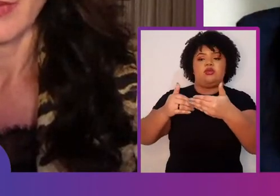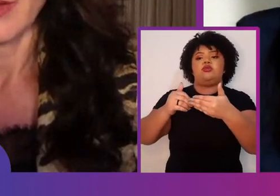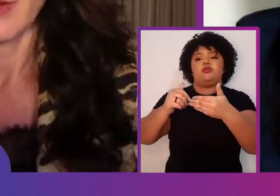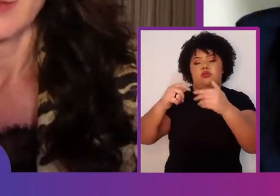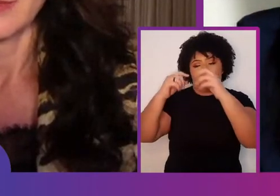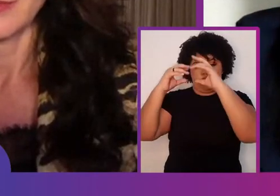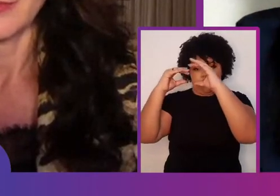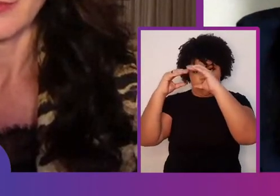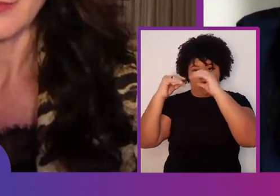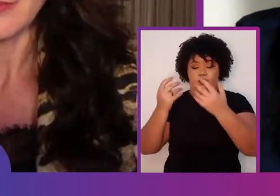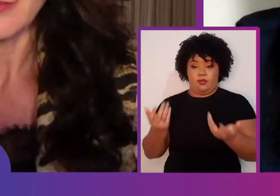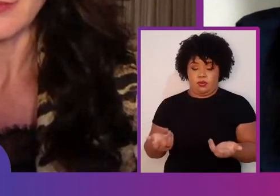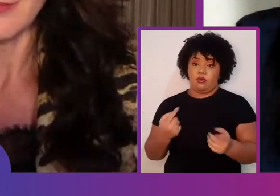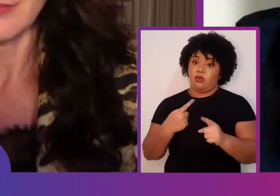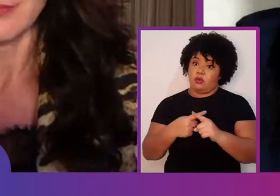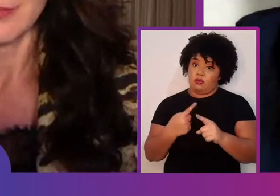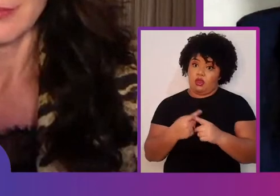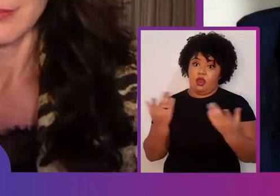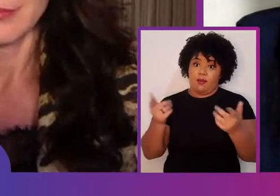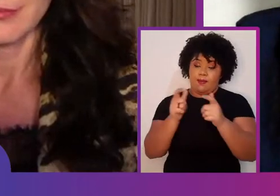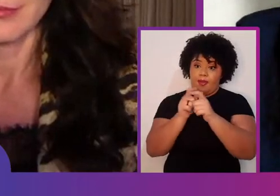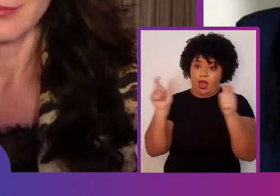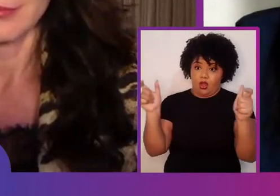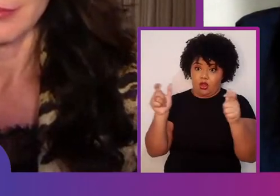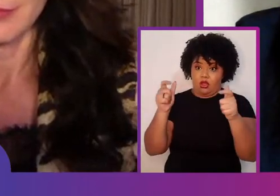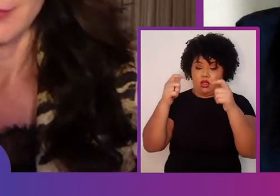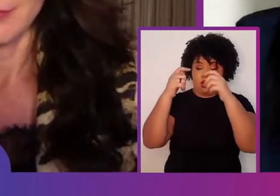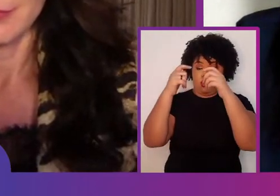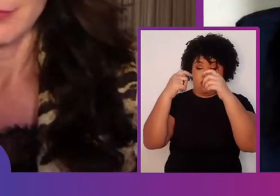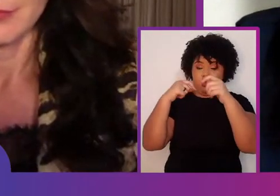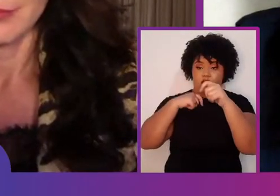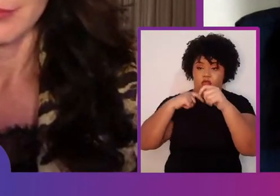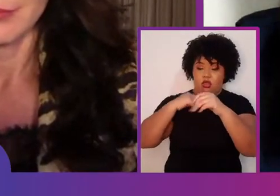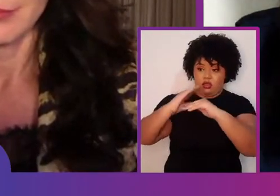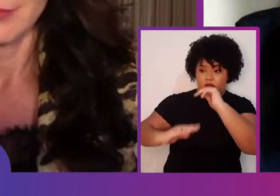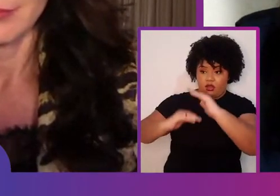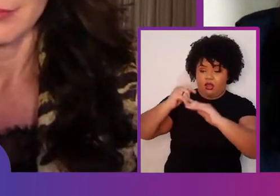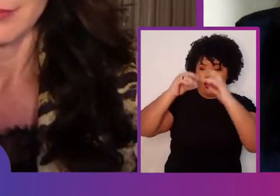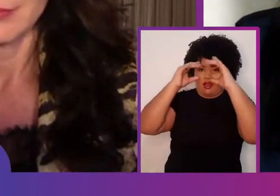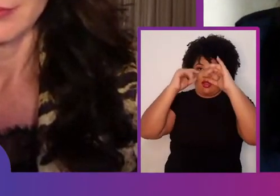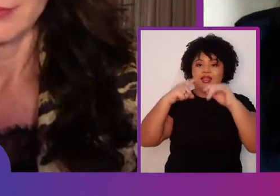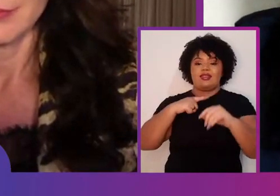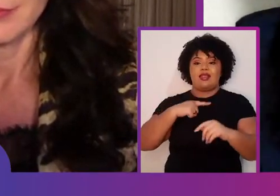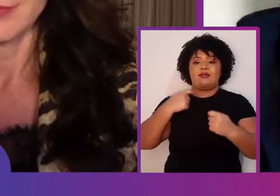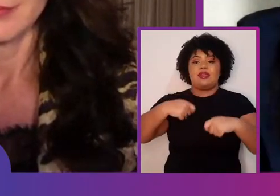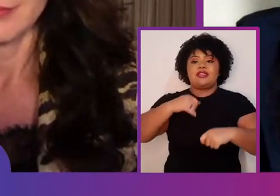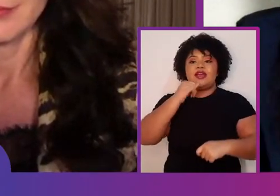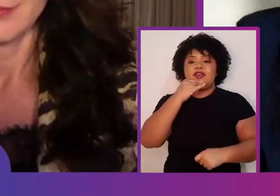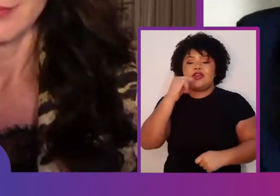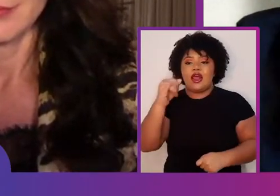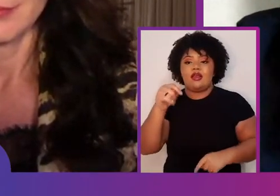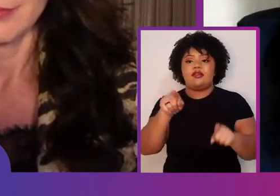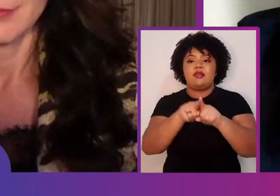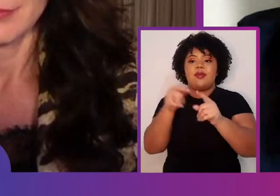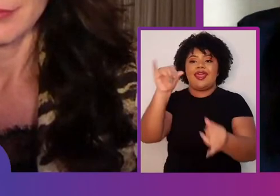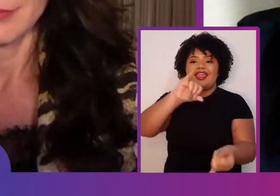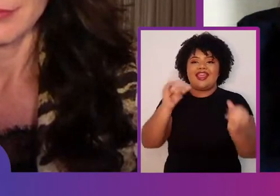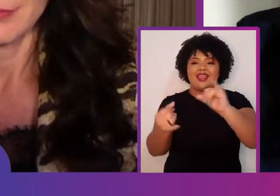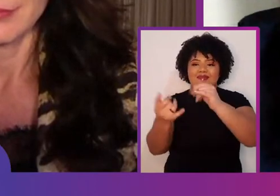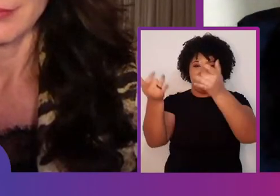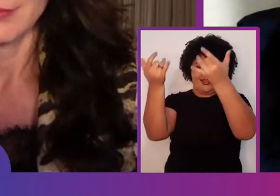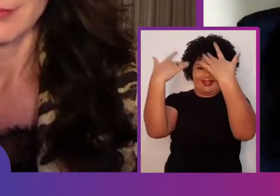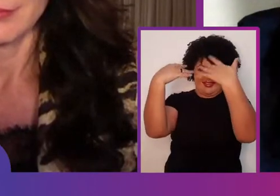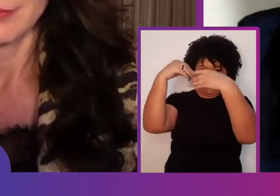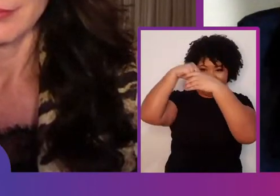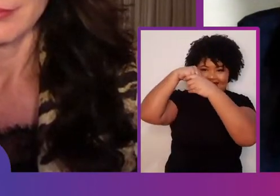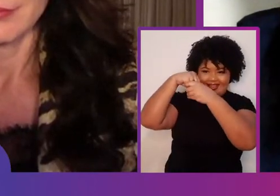Haja visto que a maior parte das funções cerebrais dependem de energia elétrica e comunicação química. E energia elétrica e comunicação